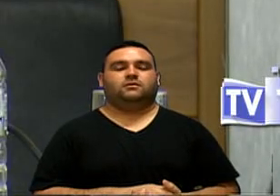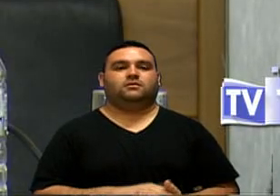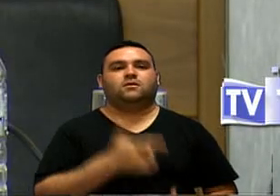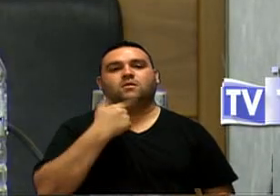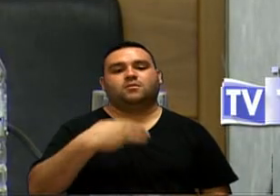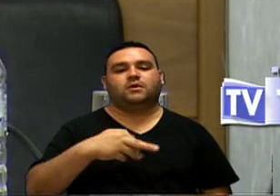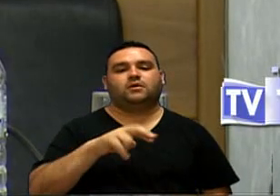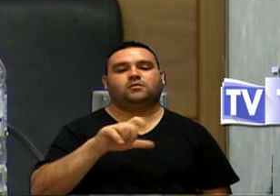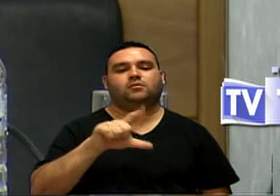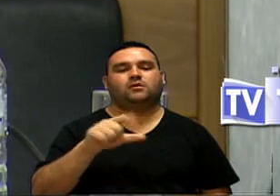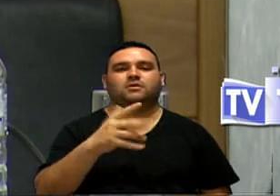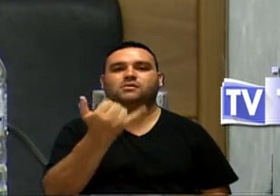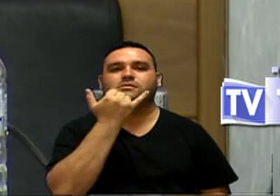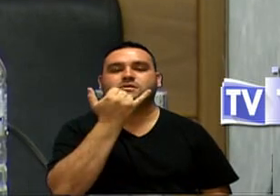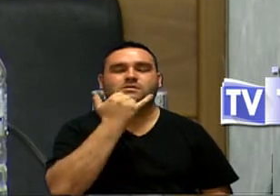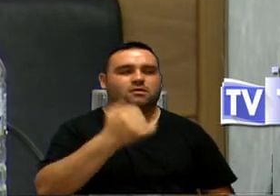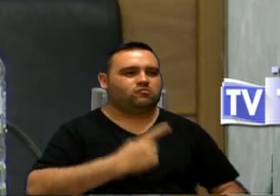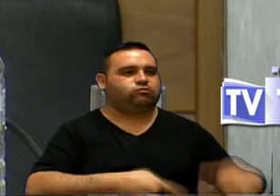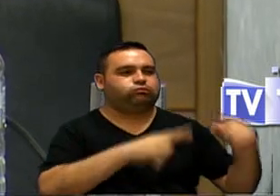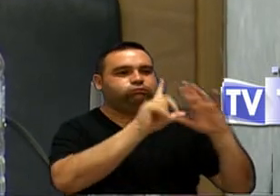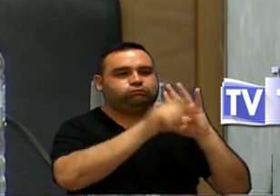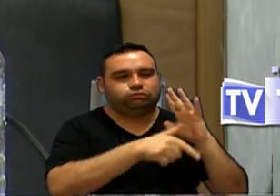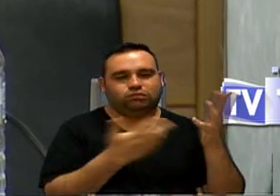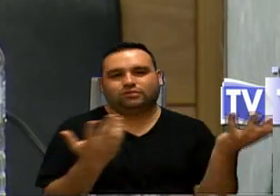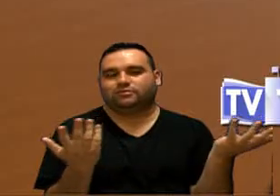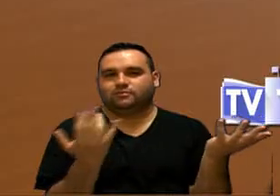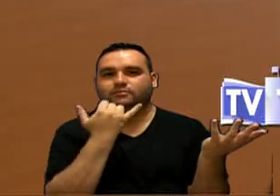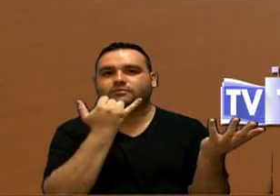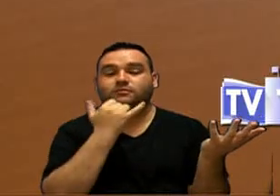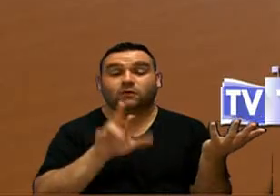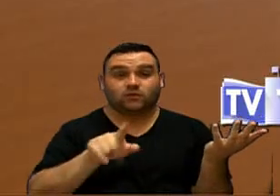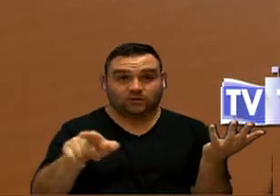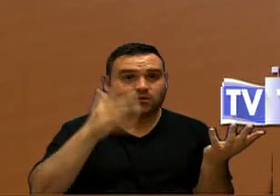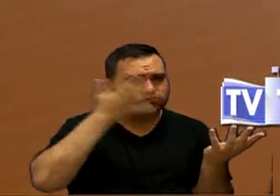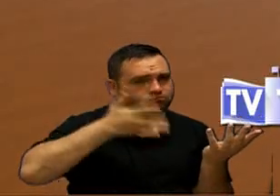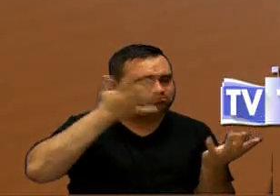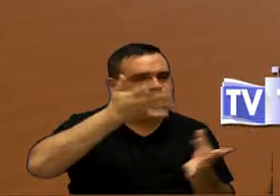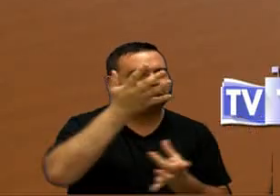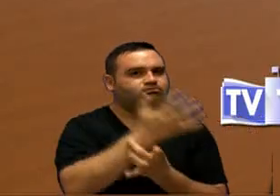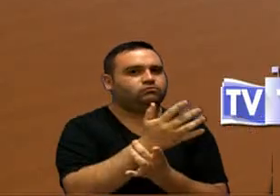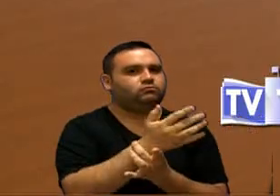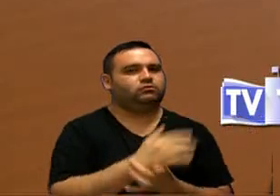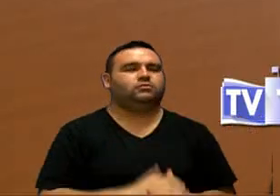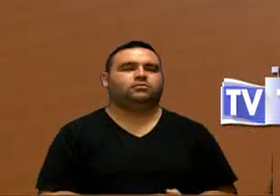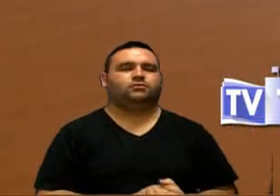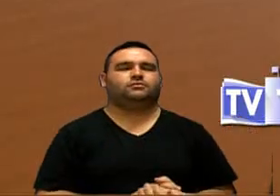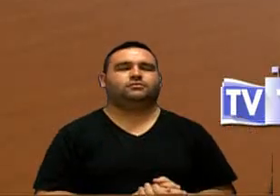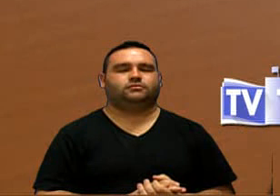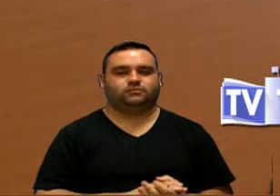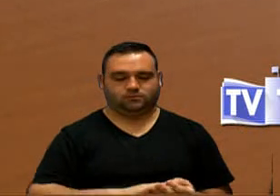Doutor Marcelo Carriel, o senhor desculpe o atraso, o senhor tem a palavra.